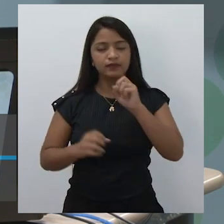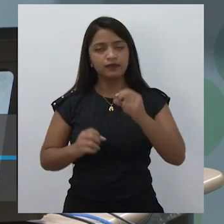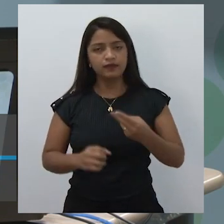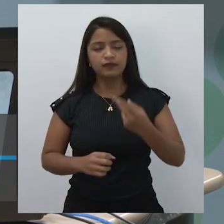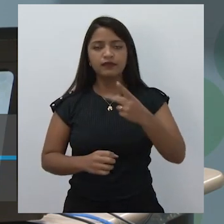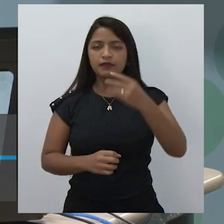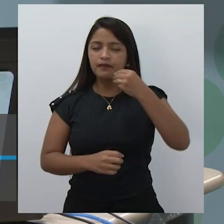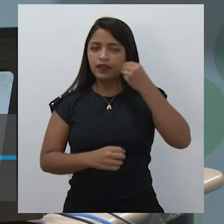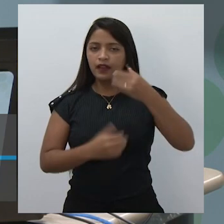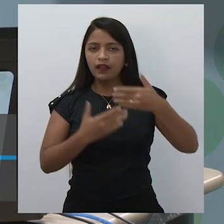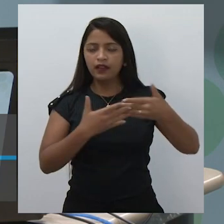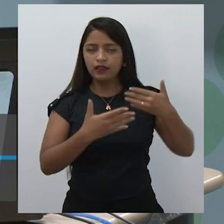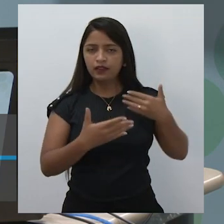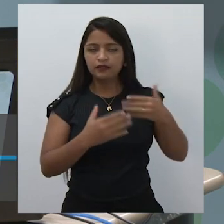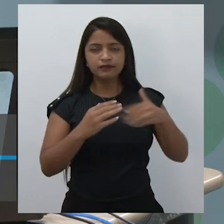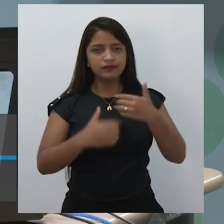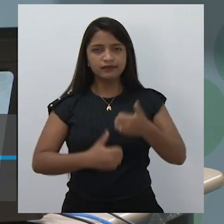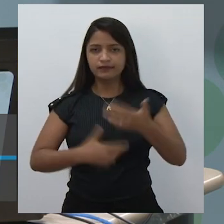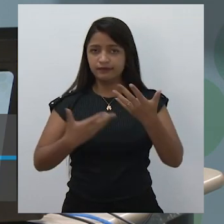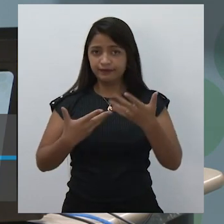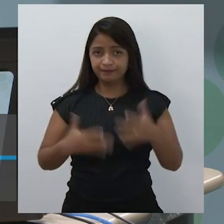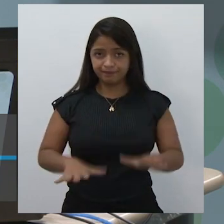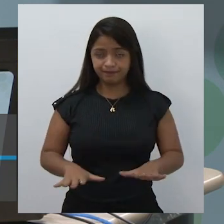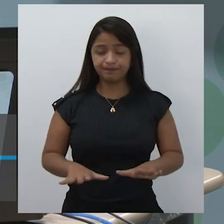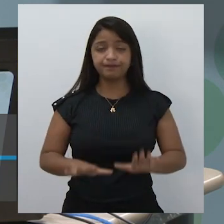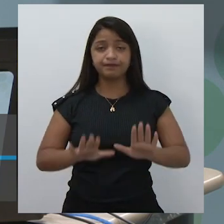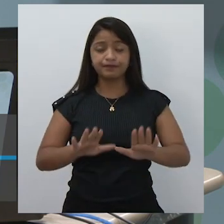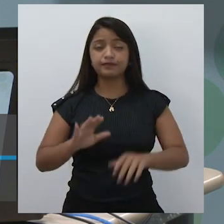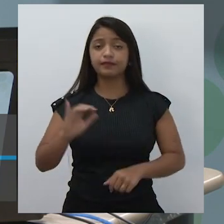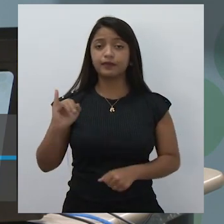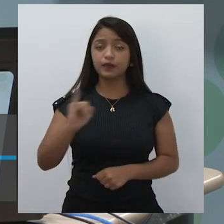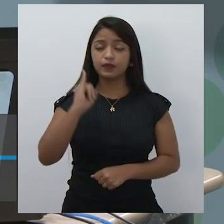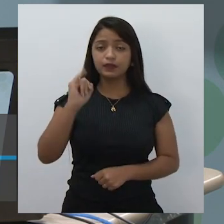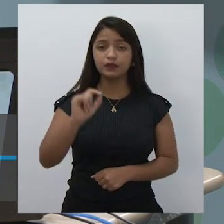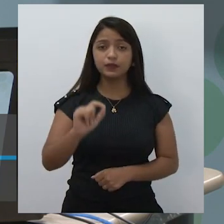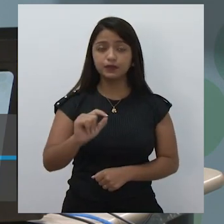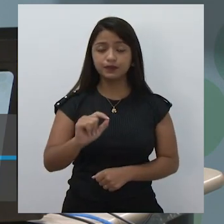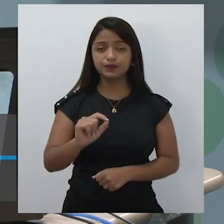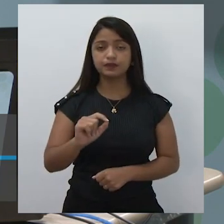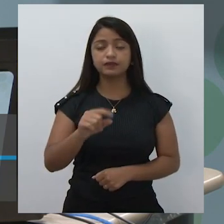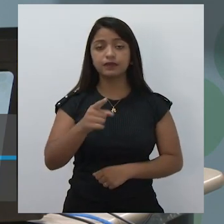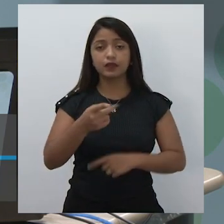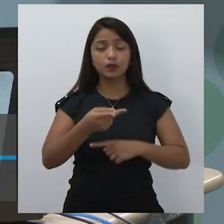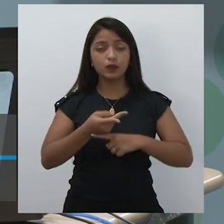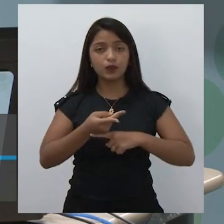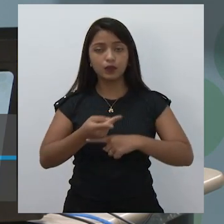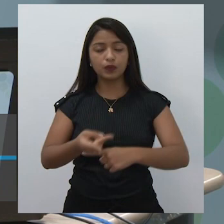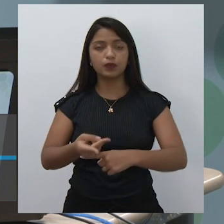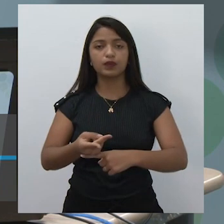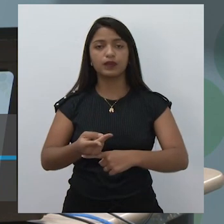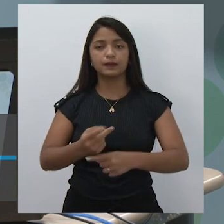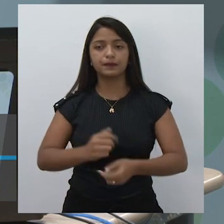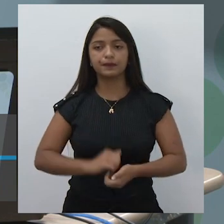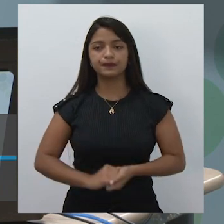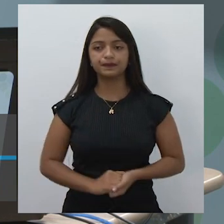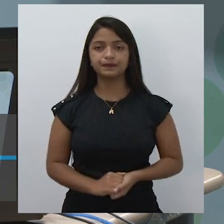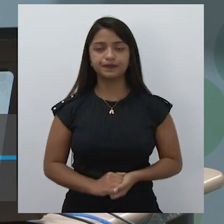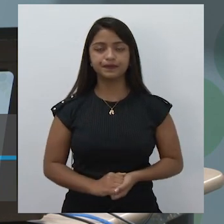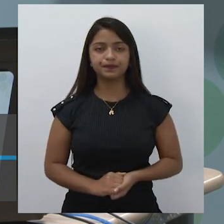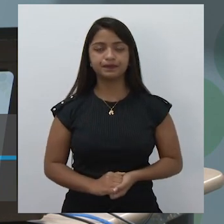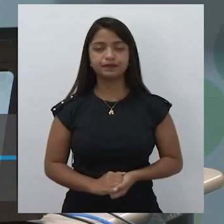essa experiência, né, é importante que você entre em contato, que você procure, né,